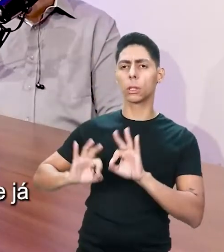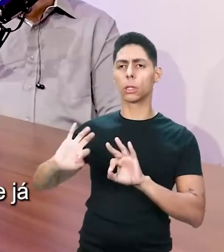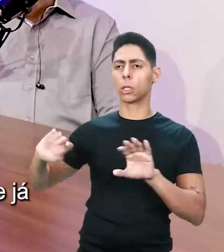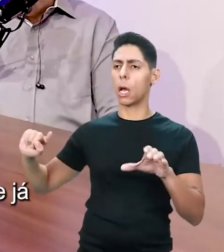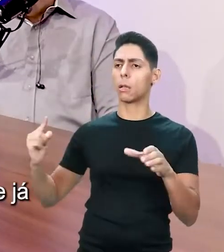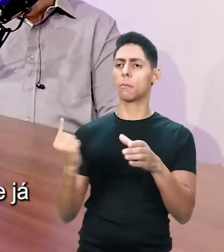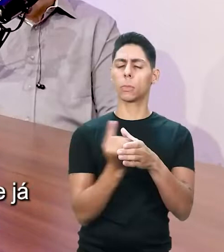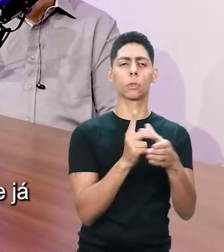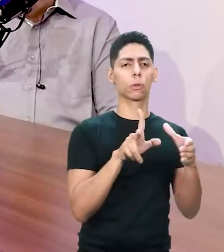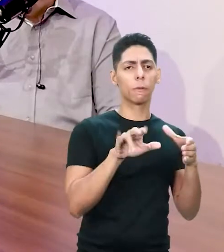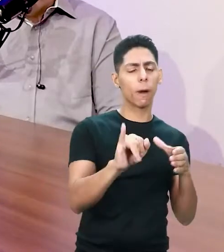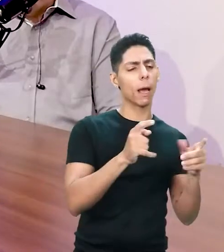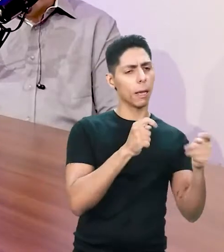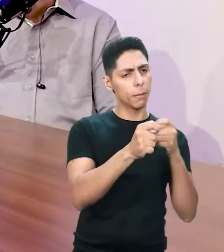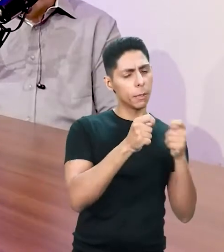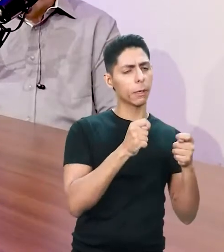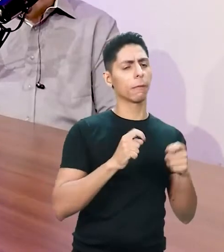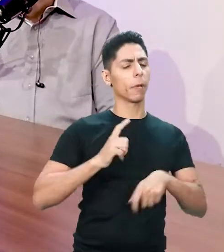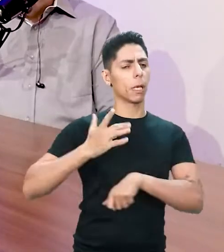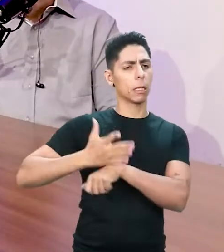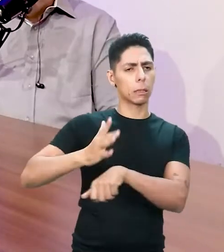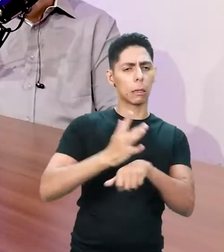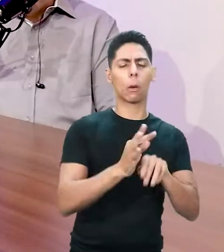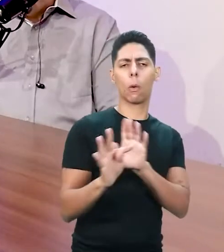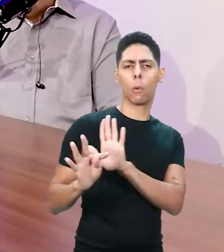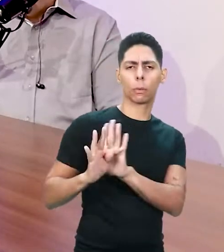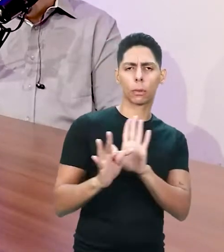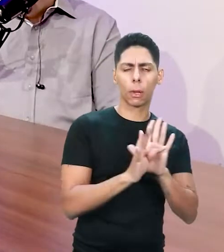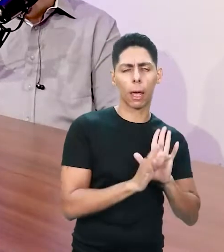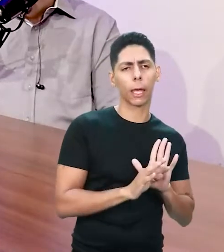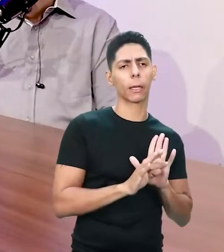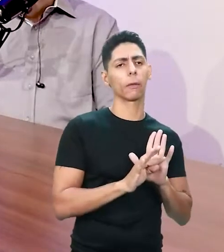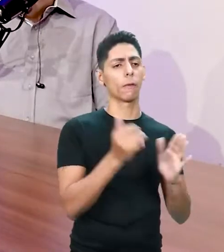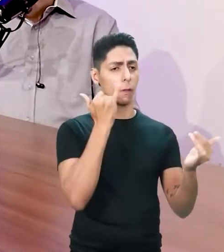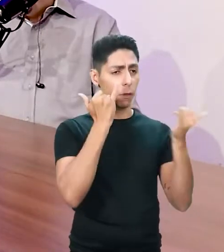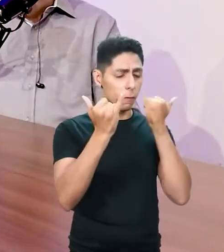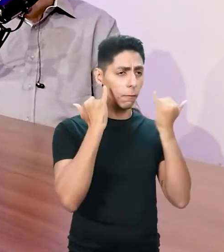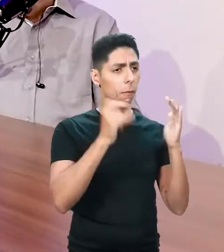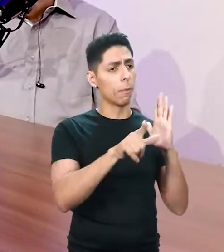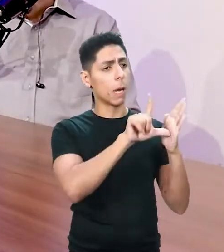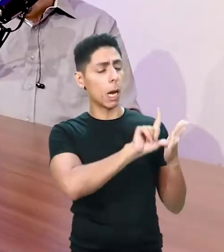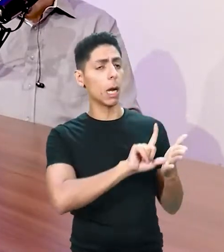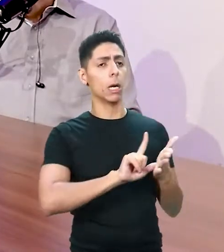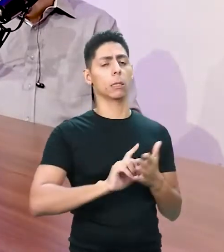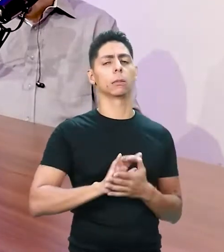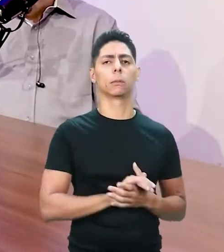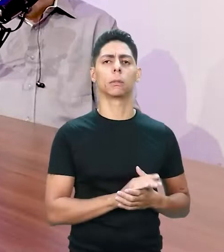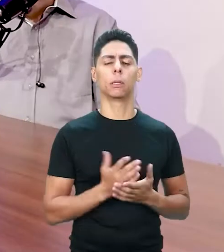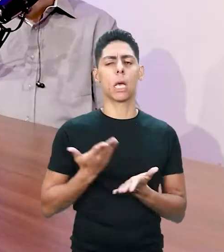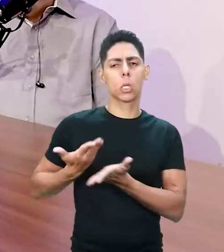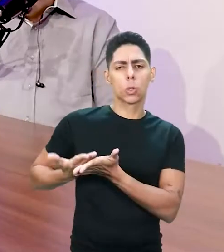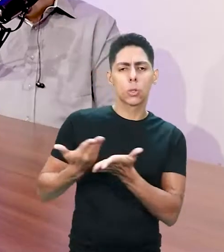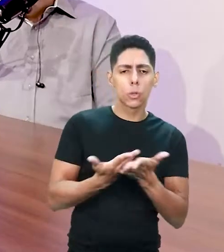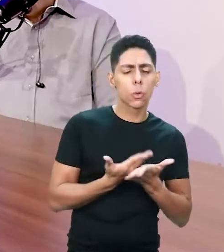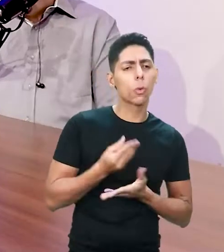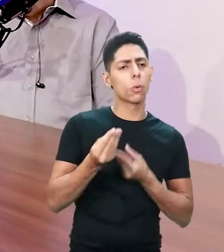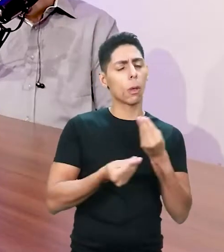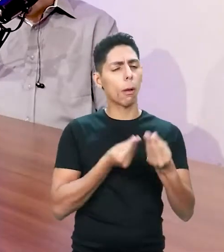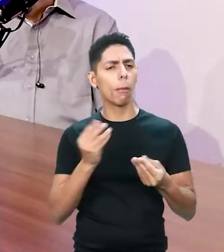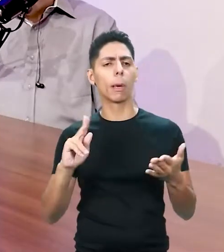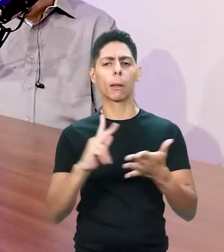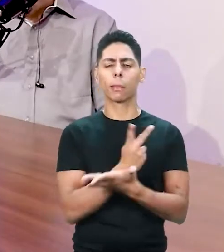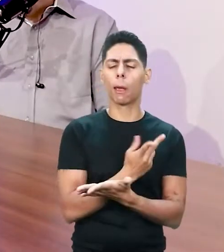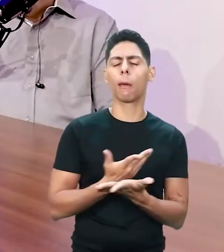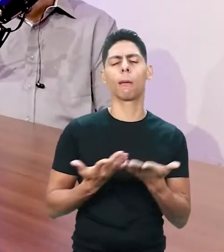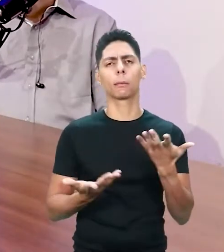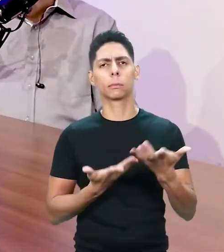serão entrevistados, treinador, você se informa do dia a dia, né, do time, pega ali